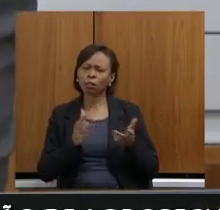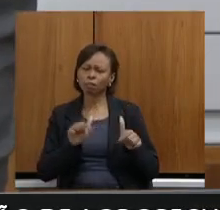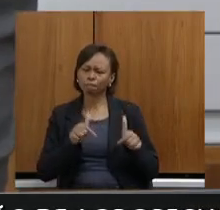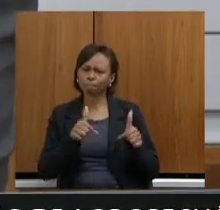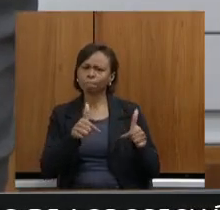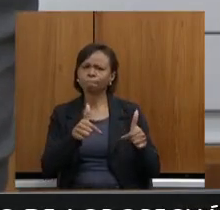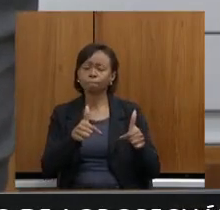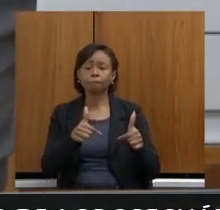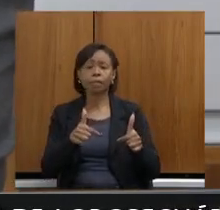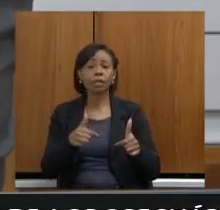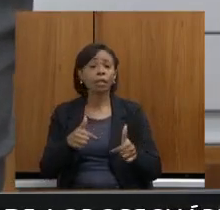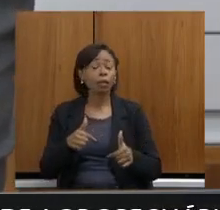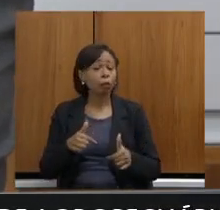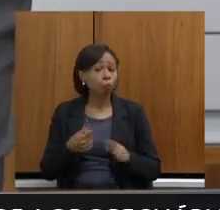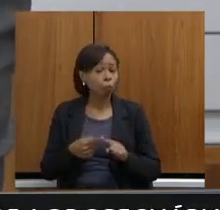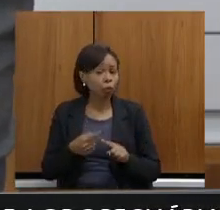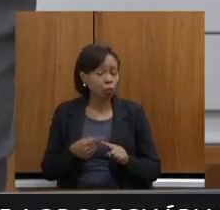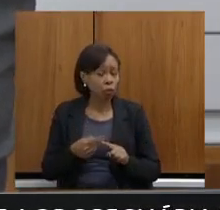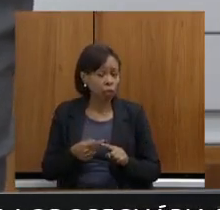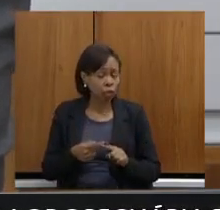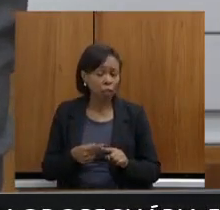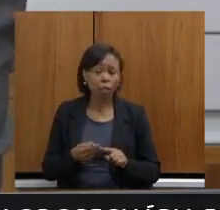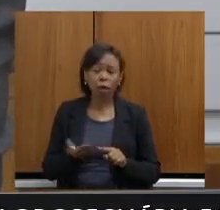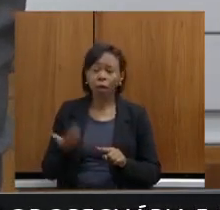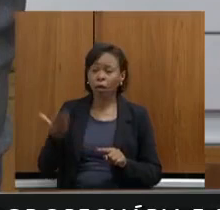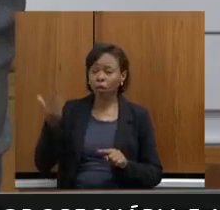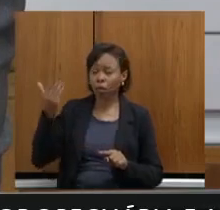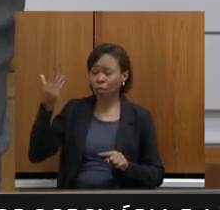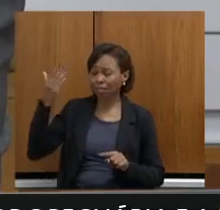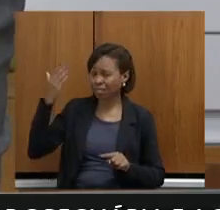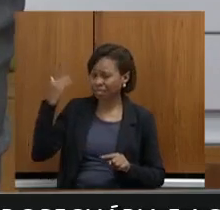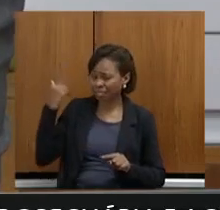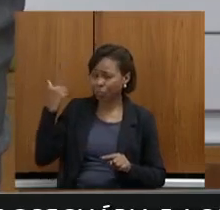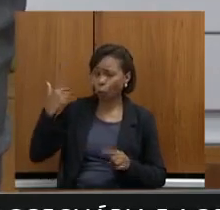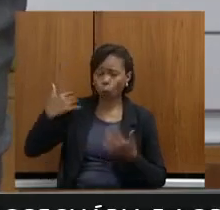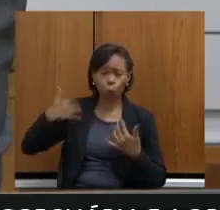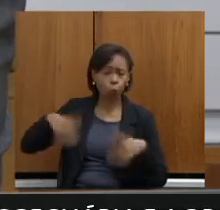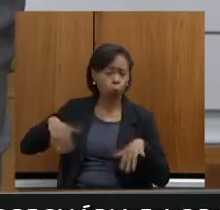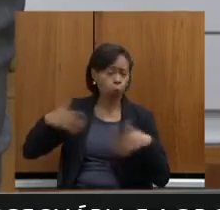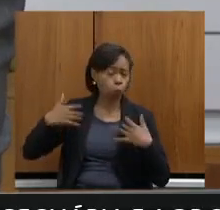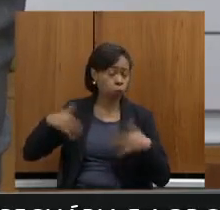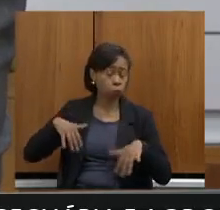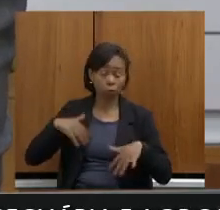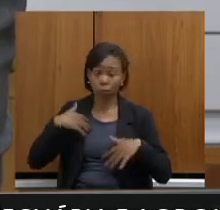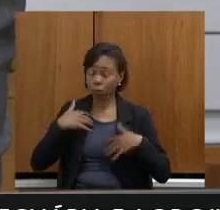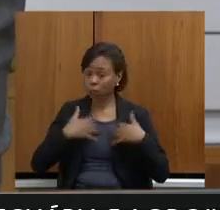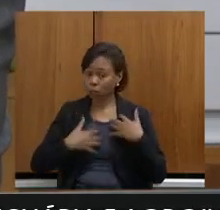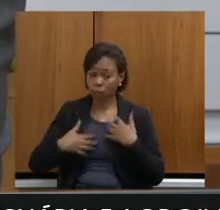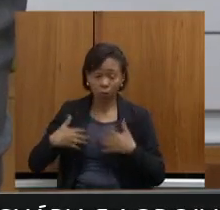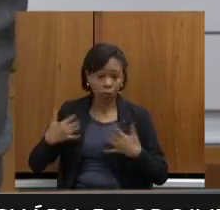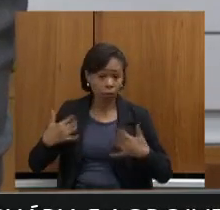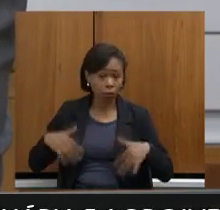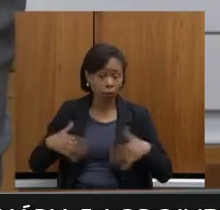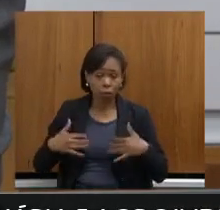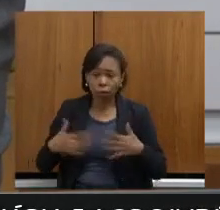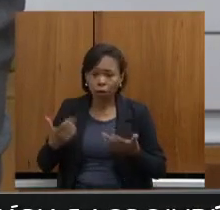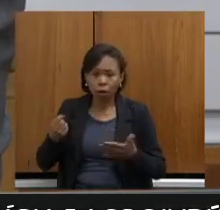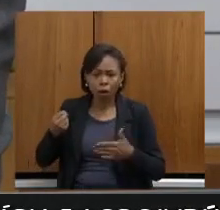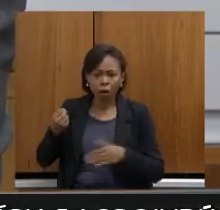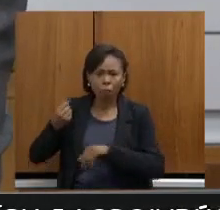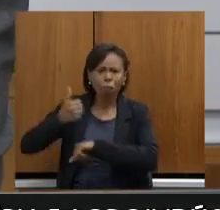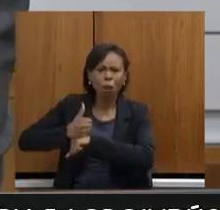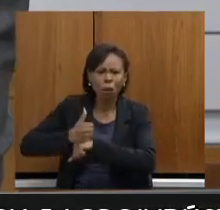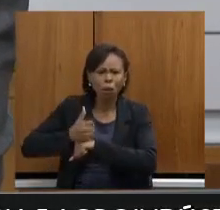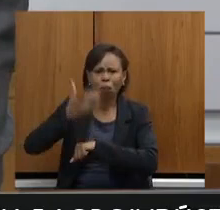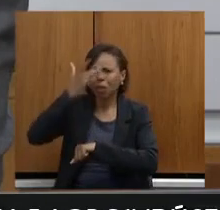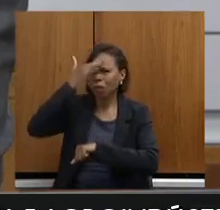terror que foi em alguns momentos do passado aí a colocação de pessoas que não tem nada a ver com